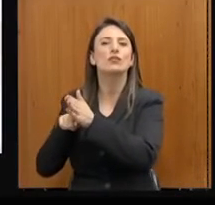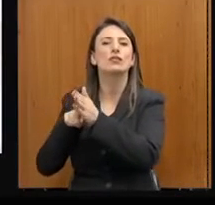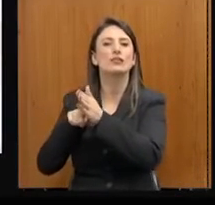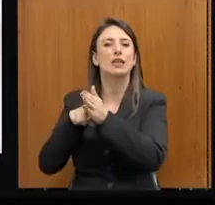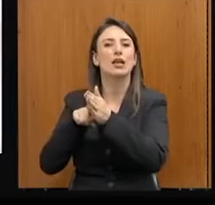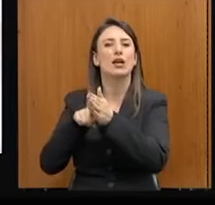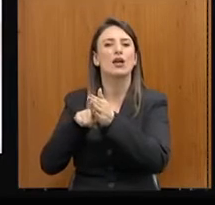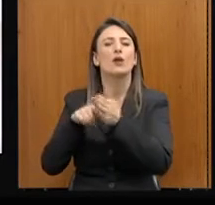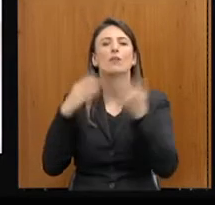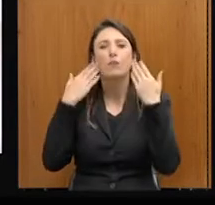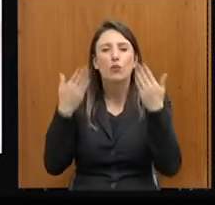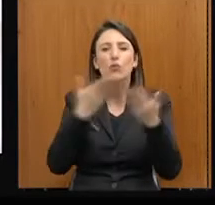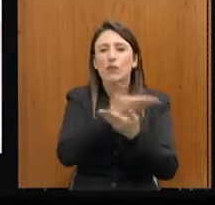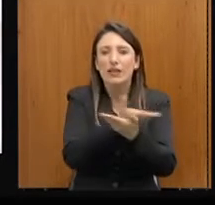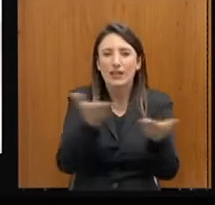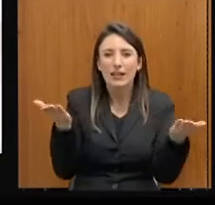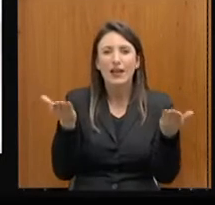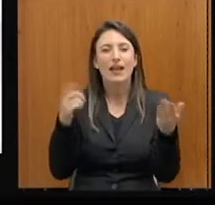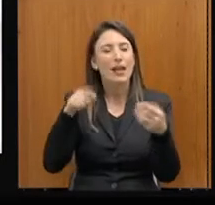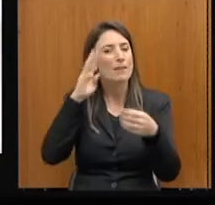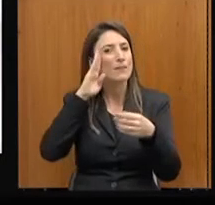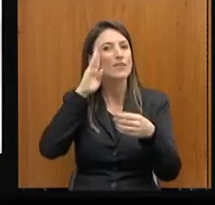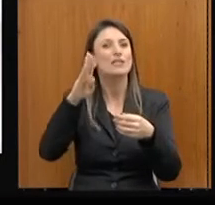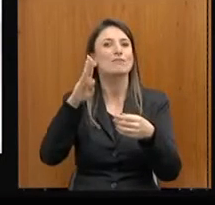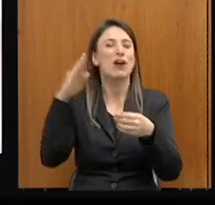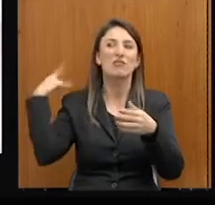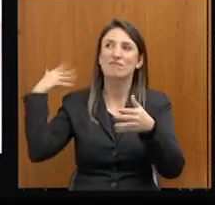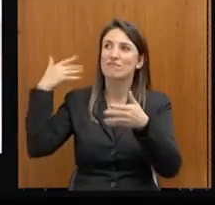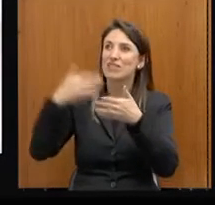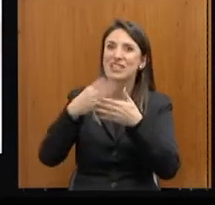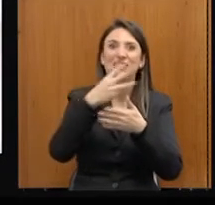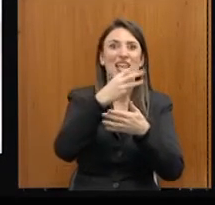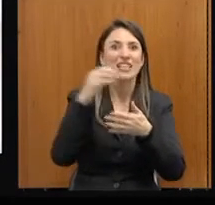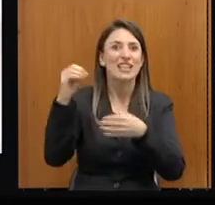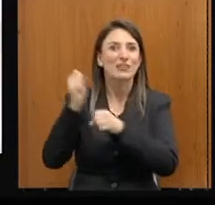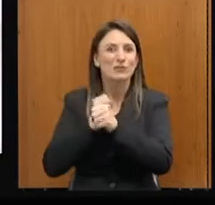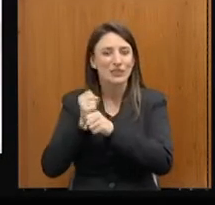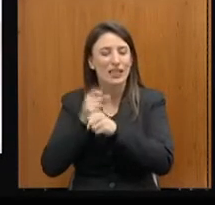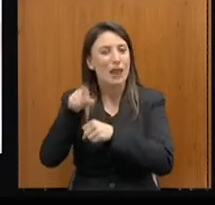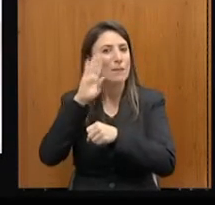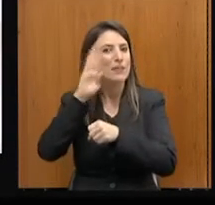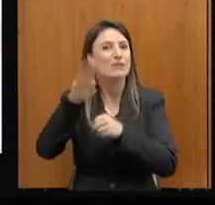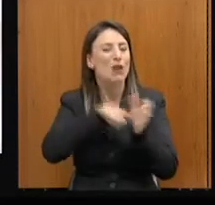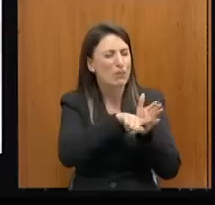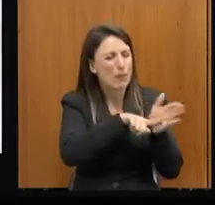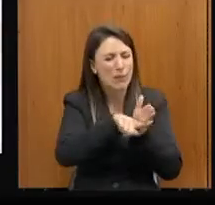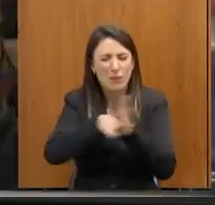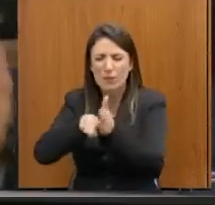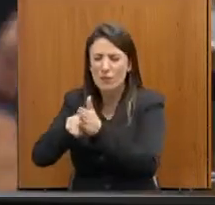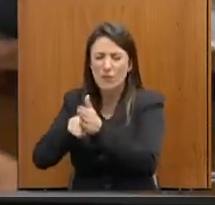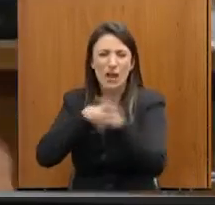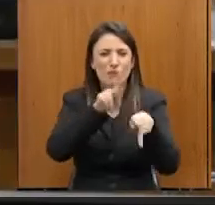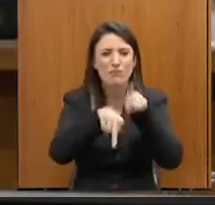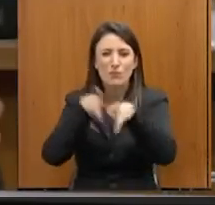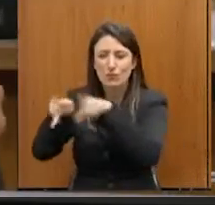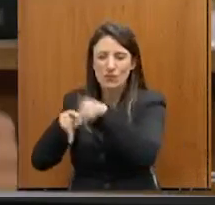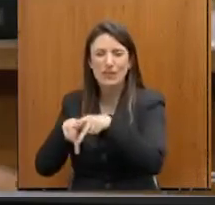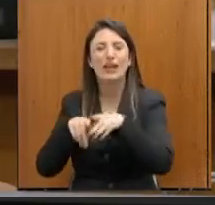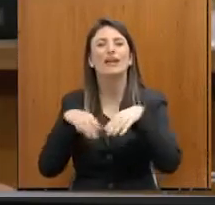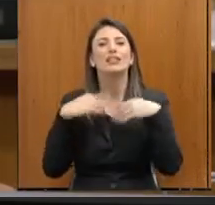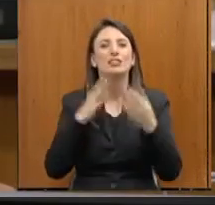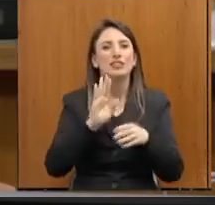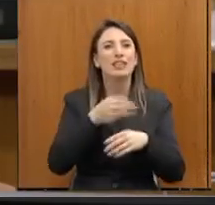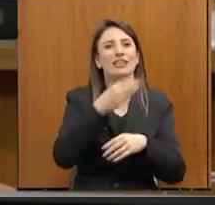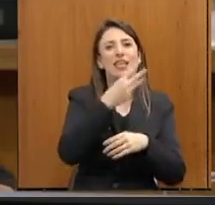da história do governo de Minas Gerais os seus 300 anos a forma a gente pode dizer que foram 630